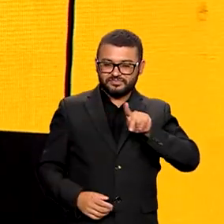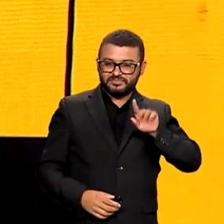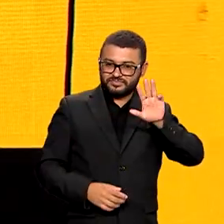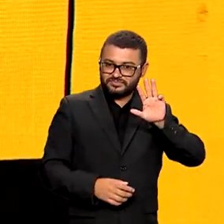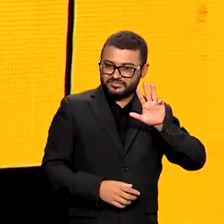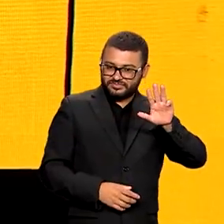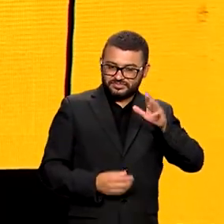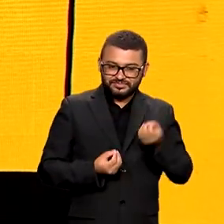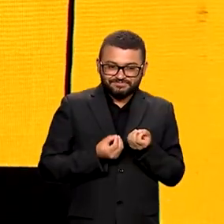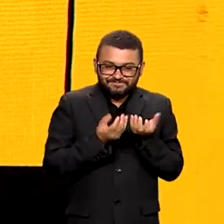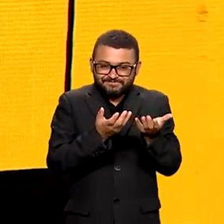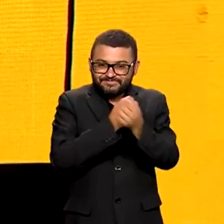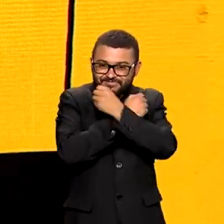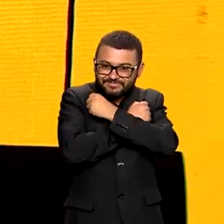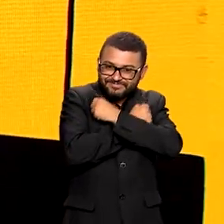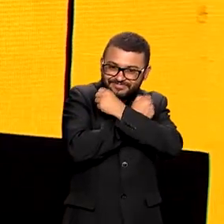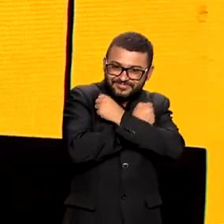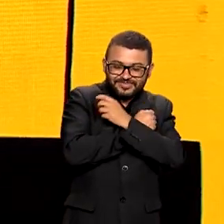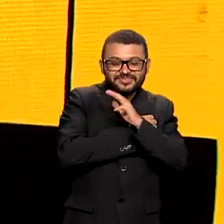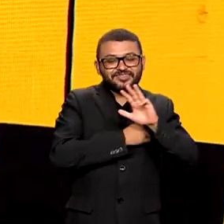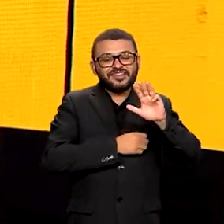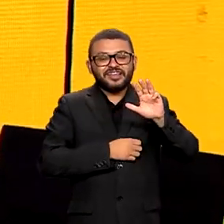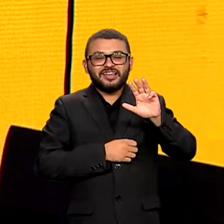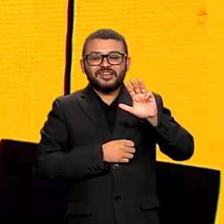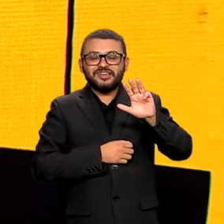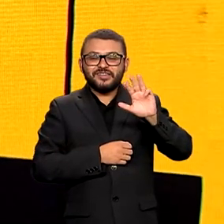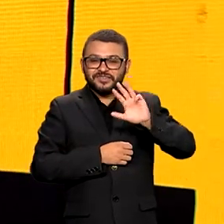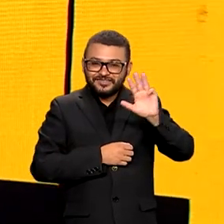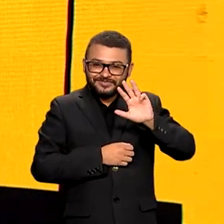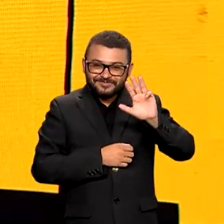Luiz Inácio Lula da Silva.